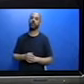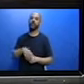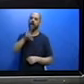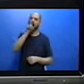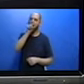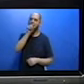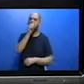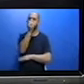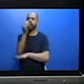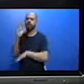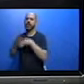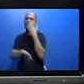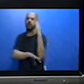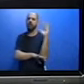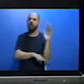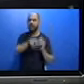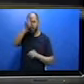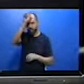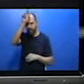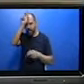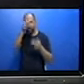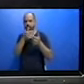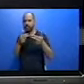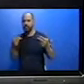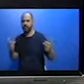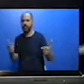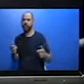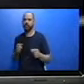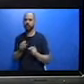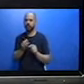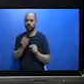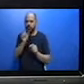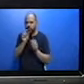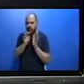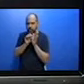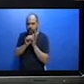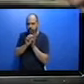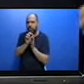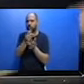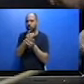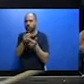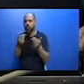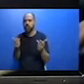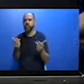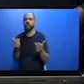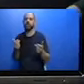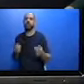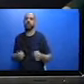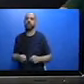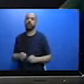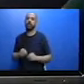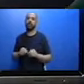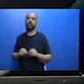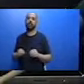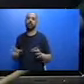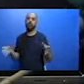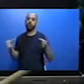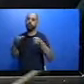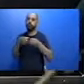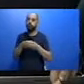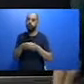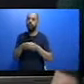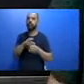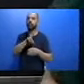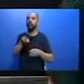mamíferos insetos micro-organismos e outros então biodiversidade estão todos os seres vivos